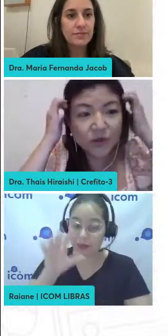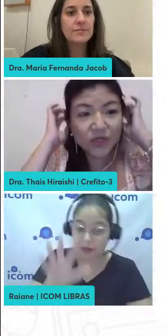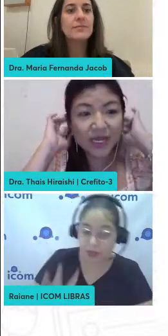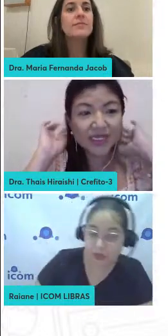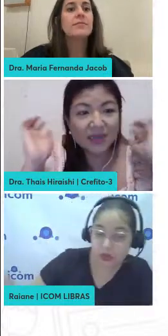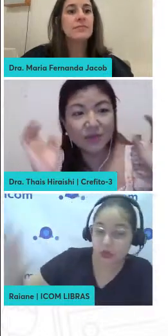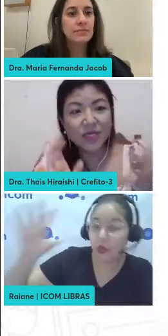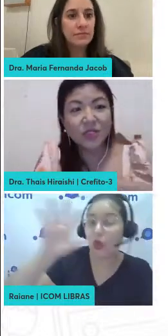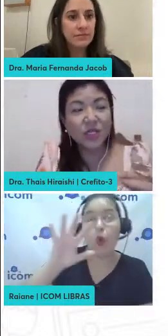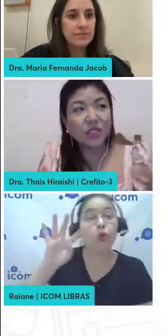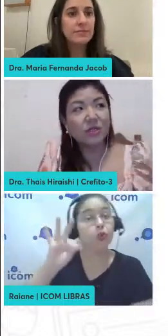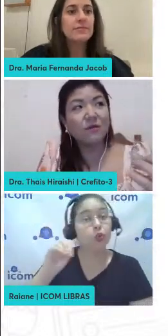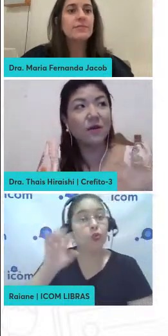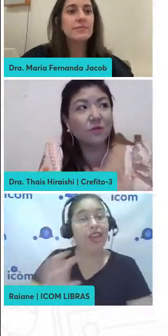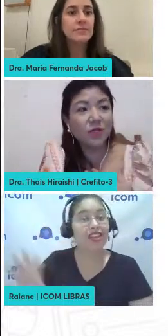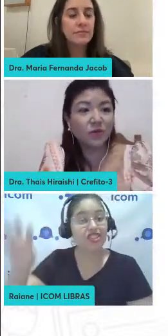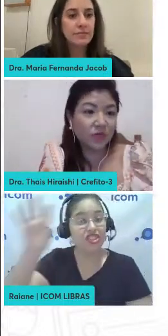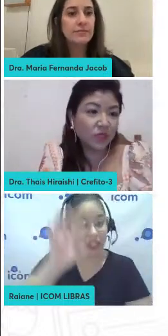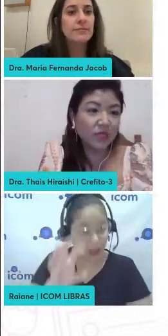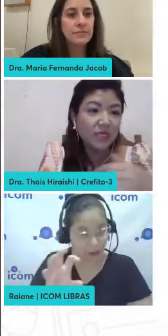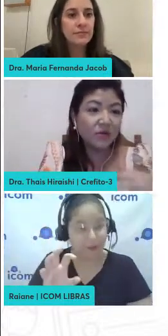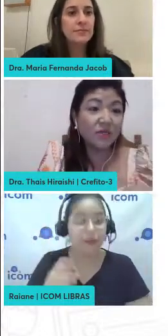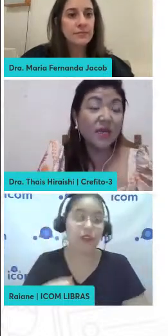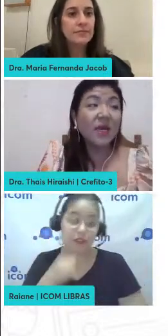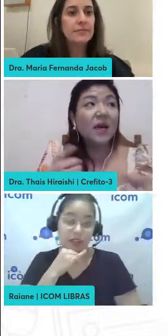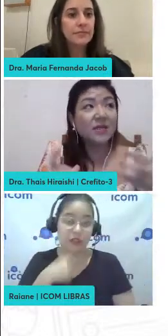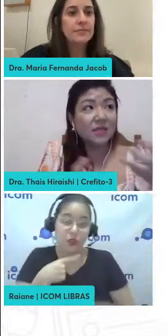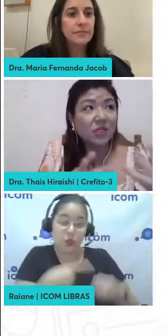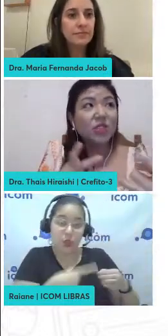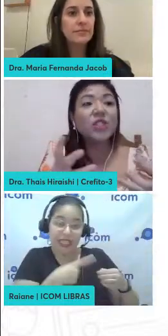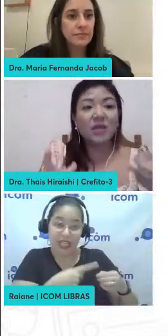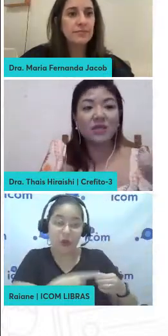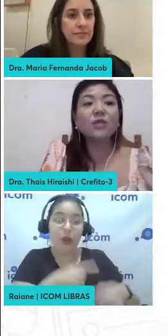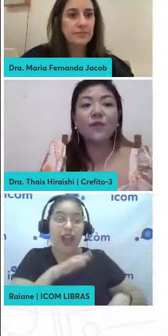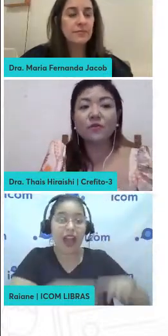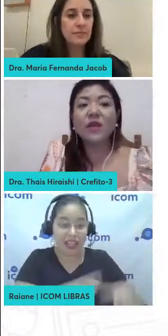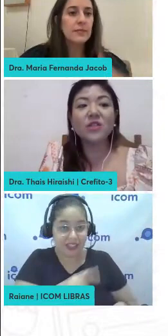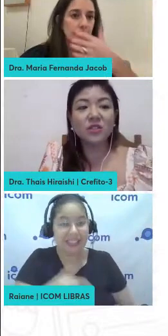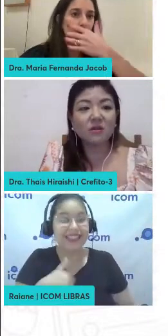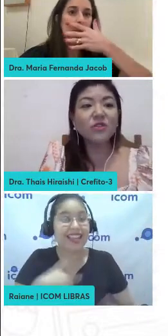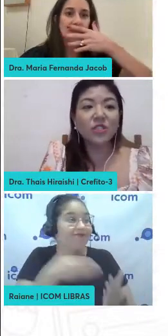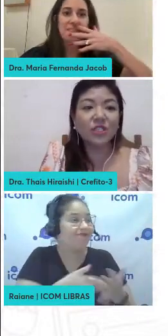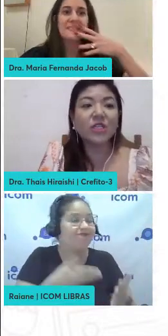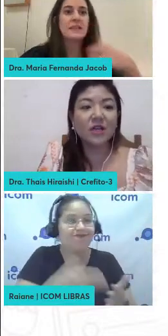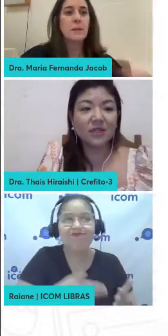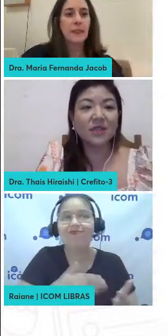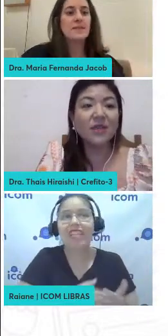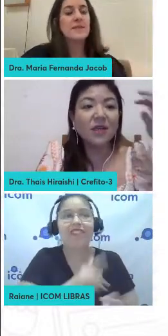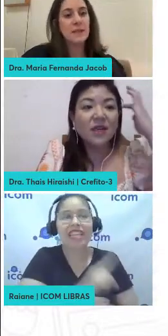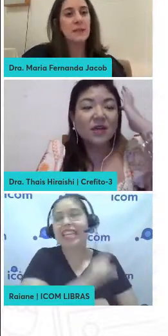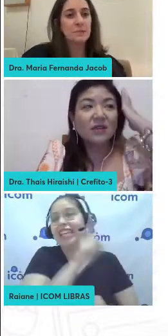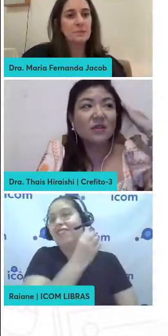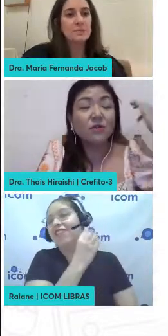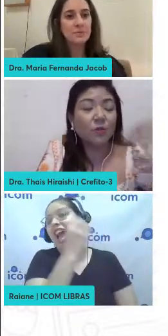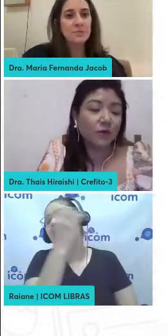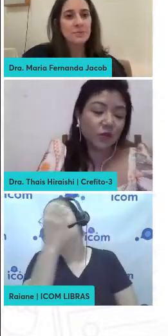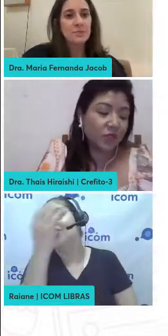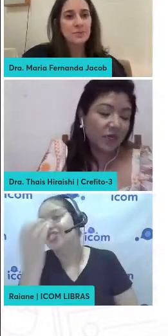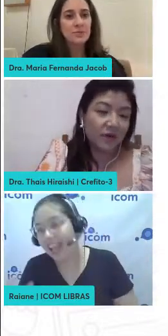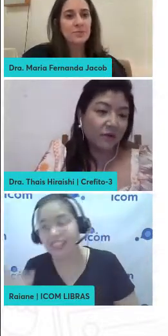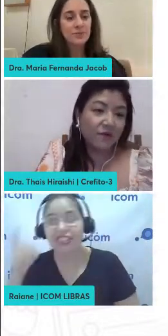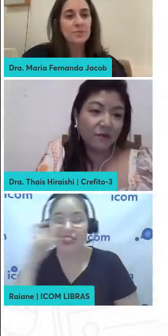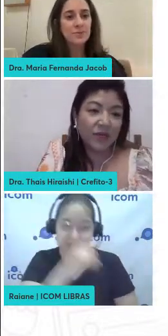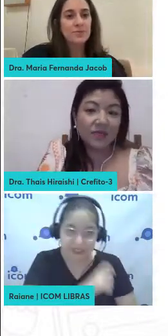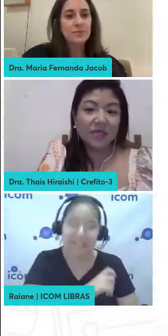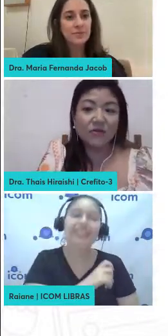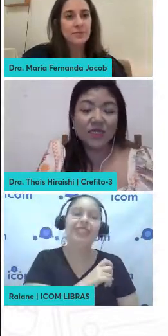os profissionais, né? Porque eu falo porque eu sou aqui do interior, às vezes a gente tem essa dificuldade da logística, né? Enquanto